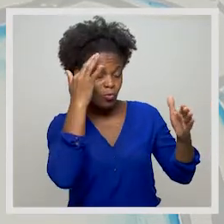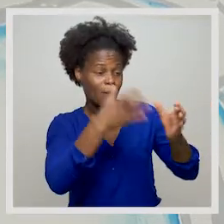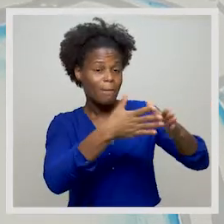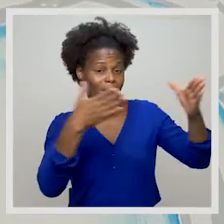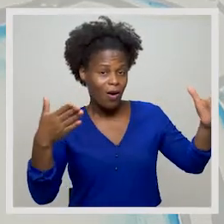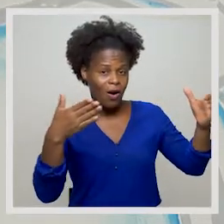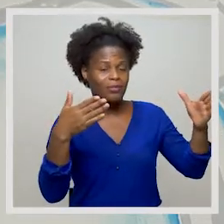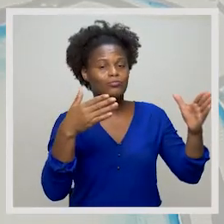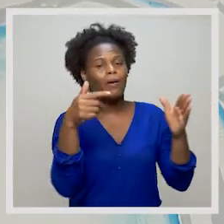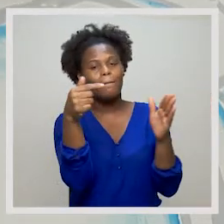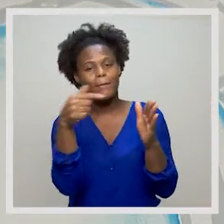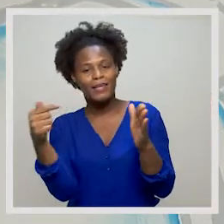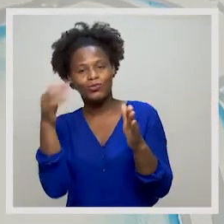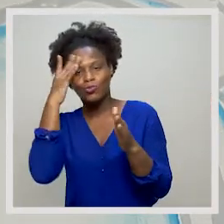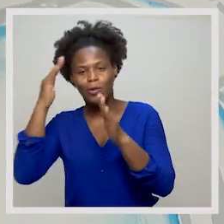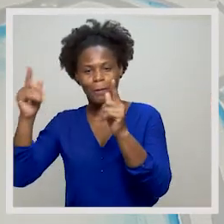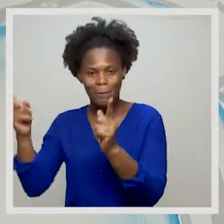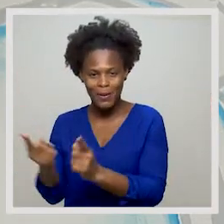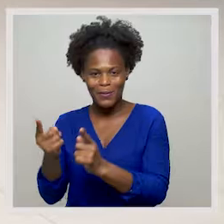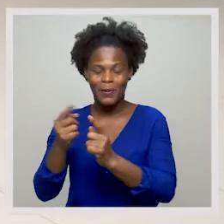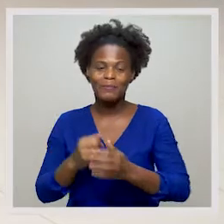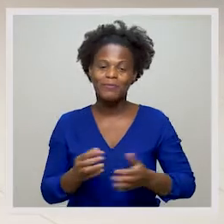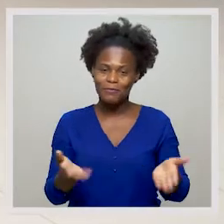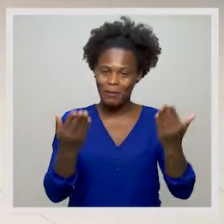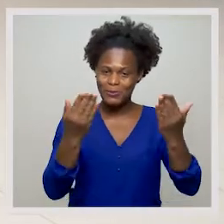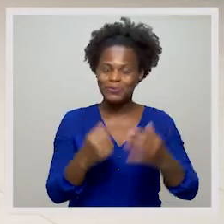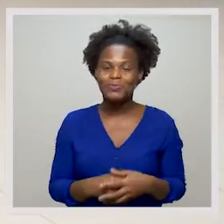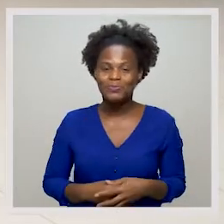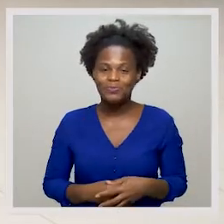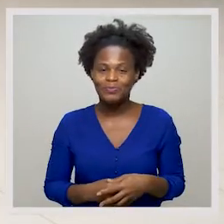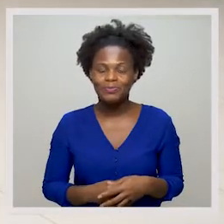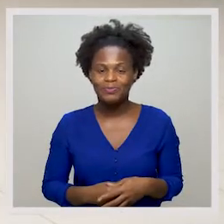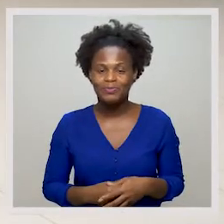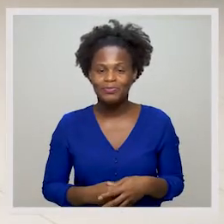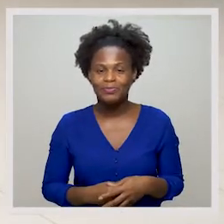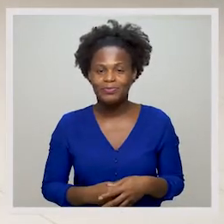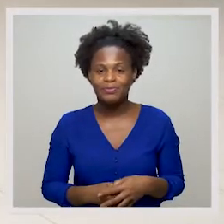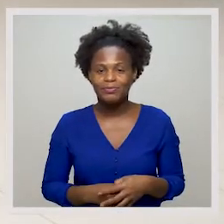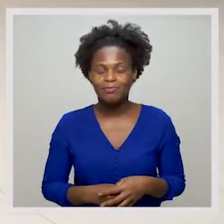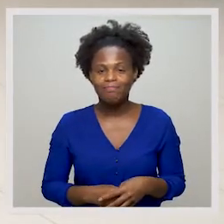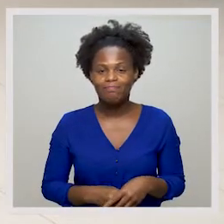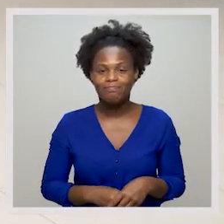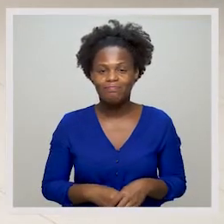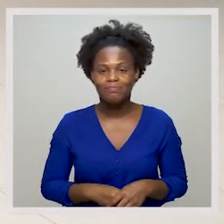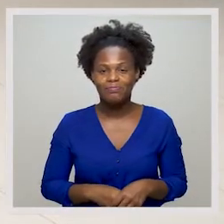dado e o menor dado. Vamos lá. Então, temos